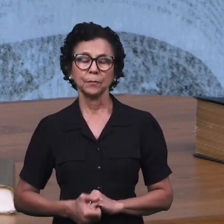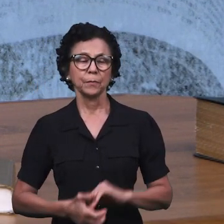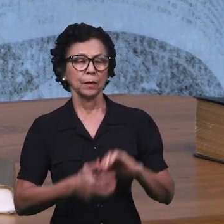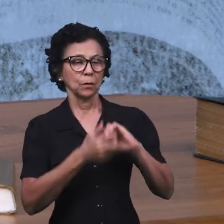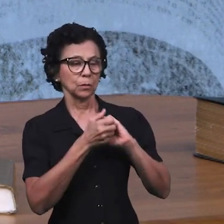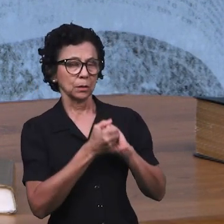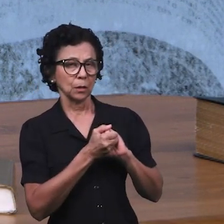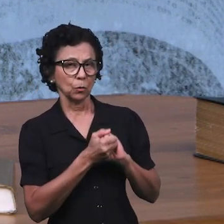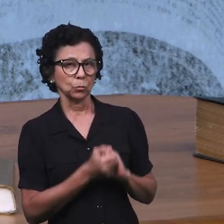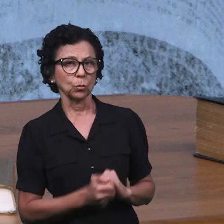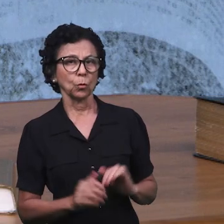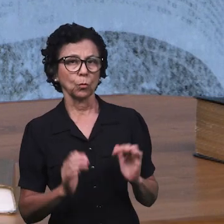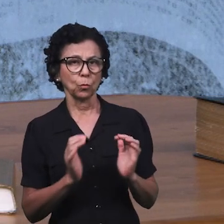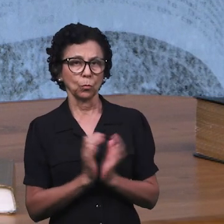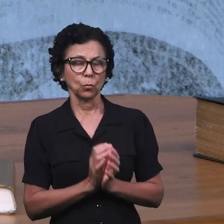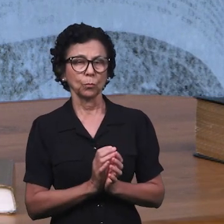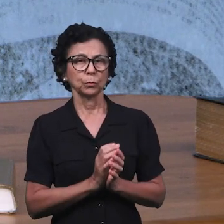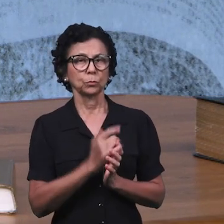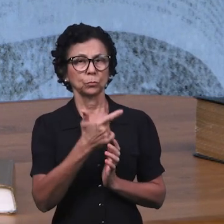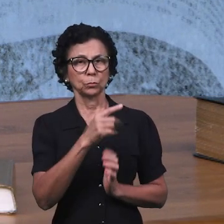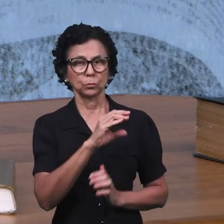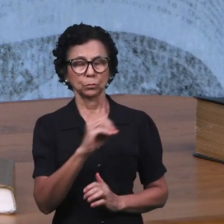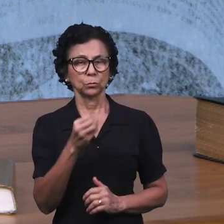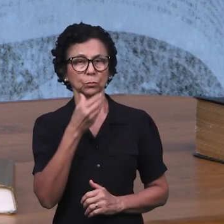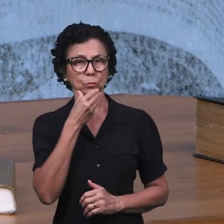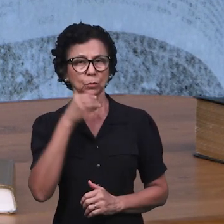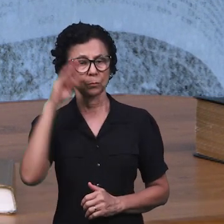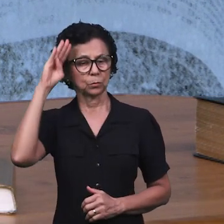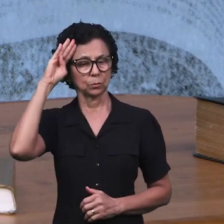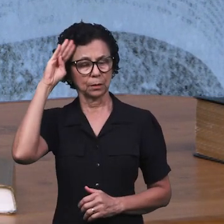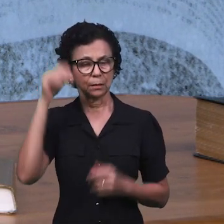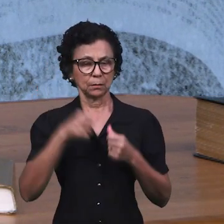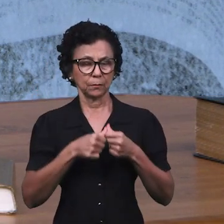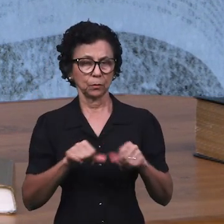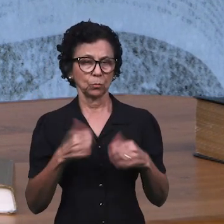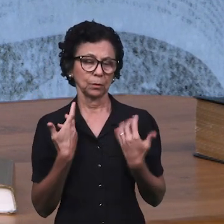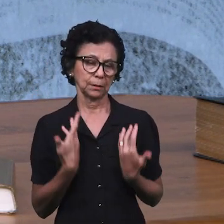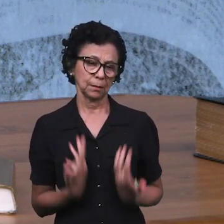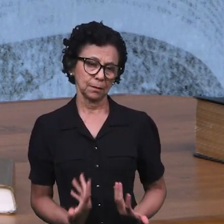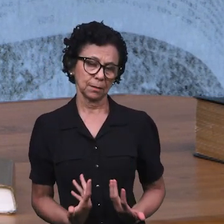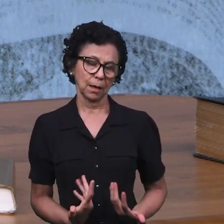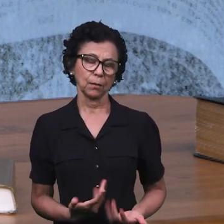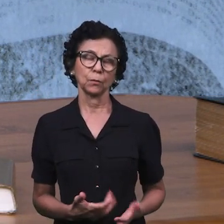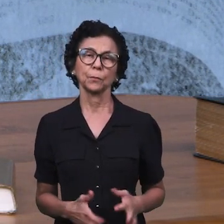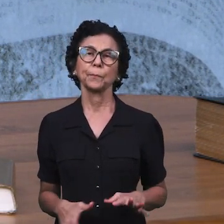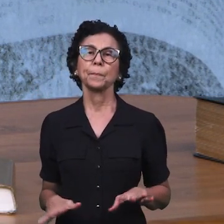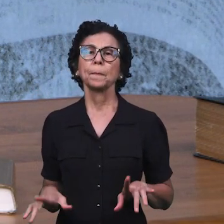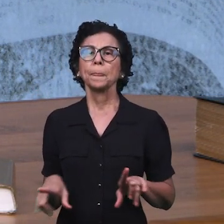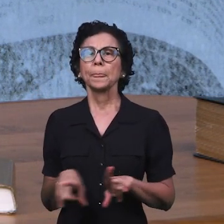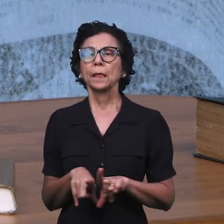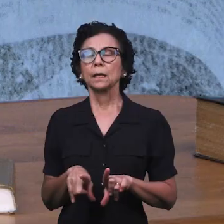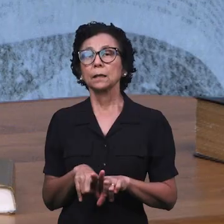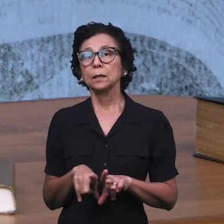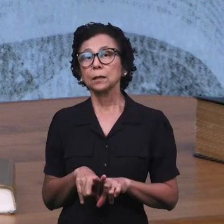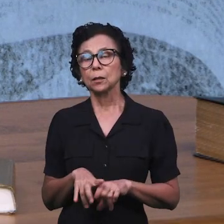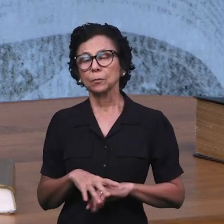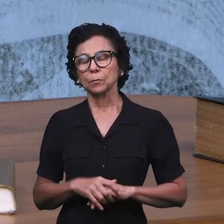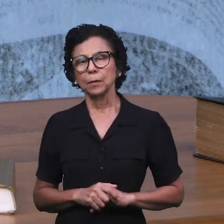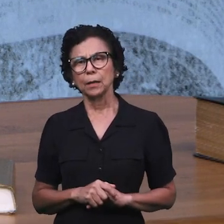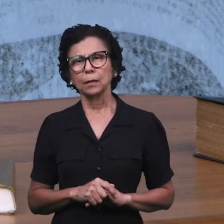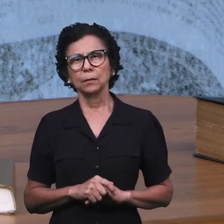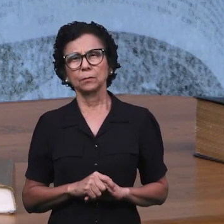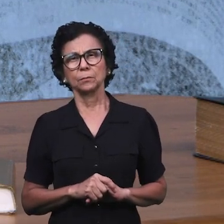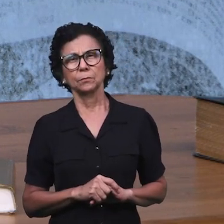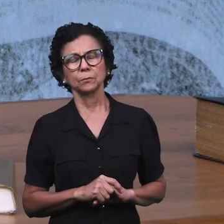paz. Então, todos os maus e filhos de Belial, dentre os